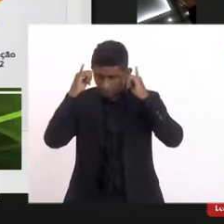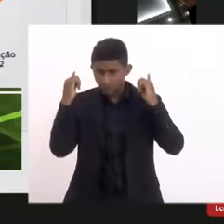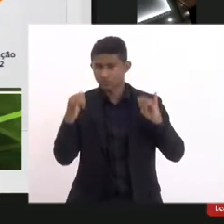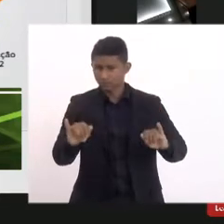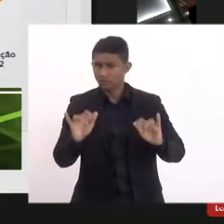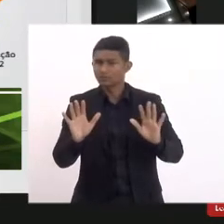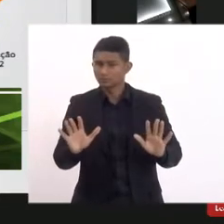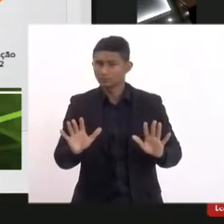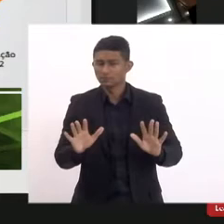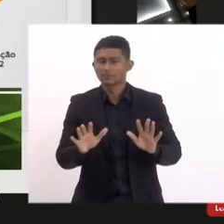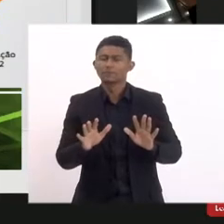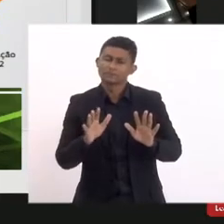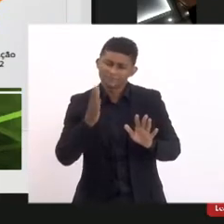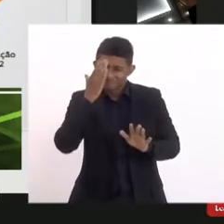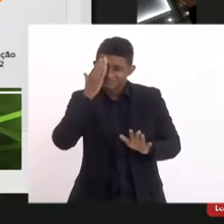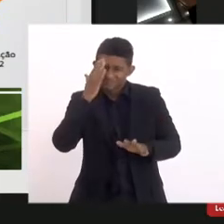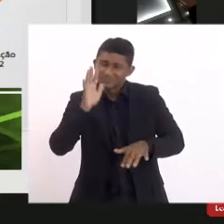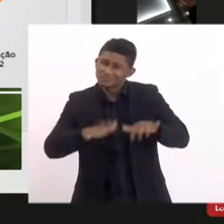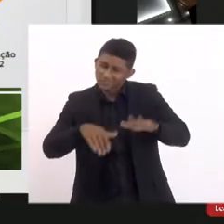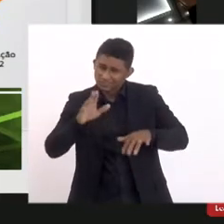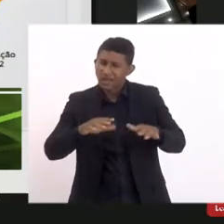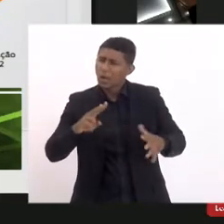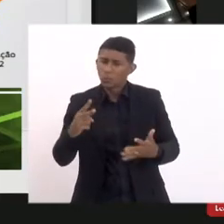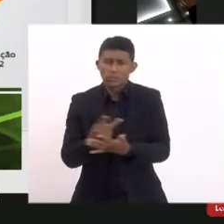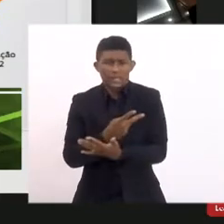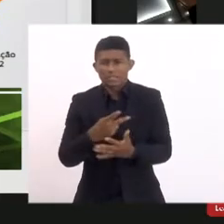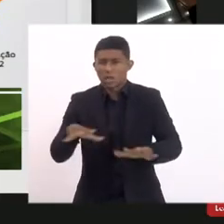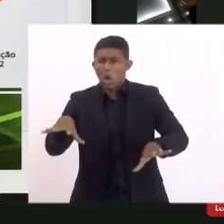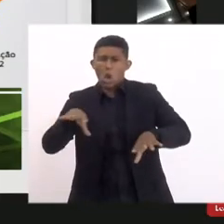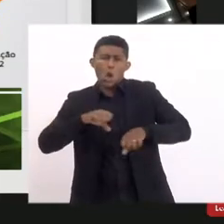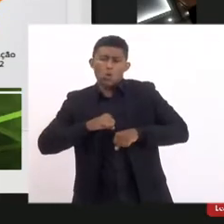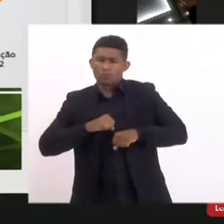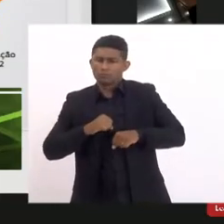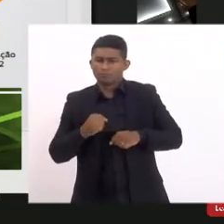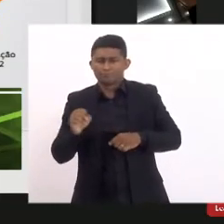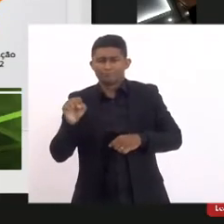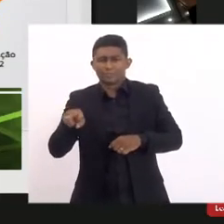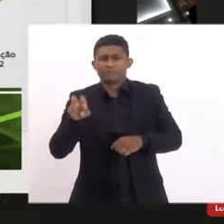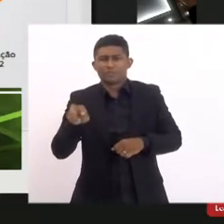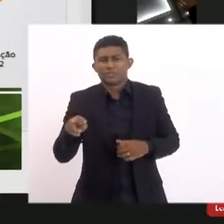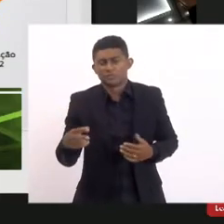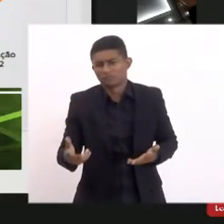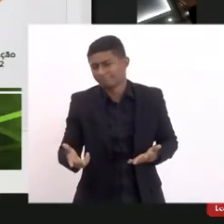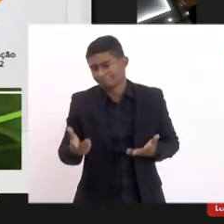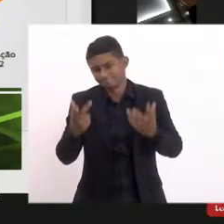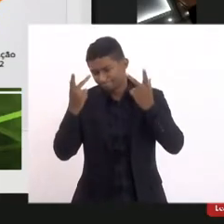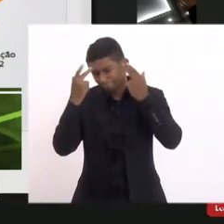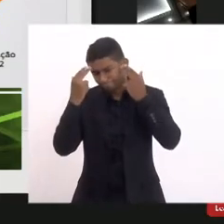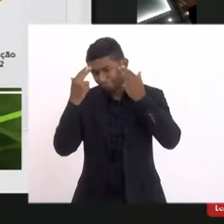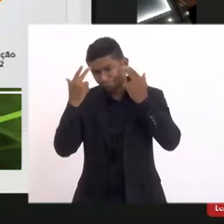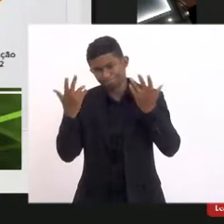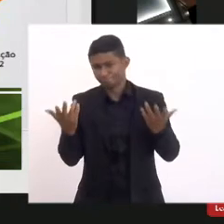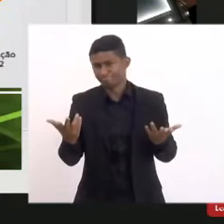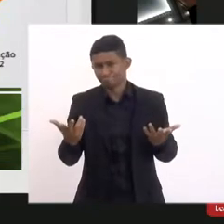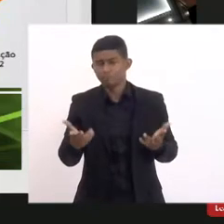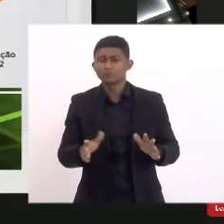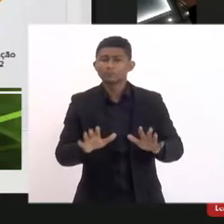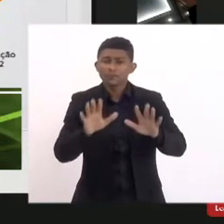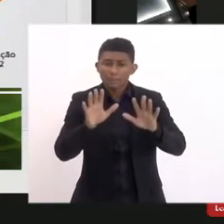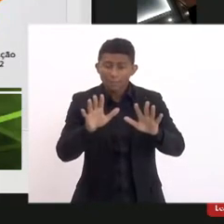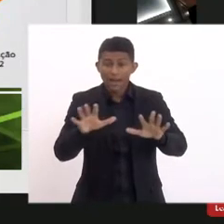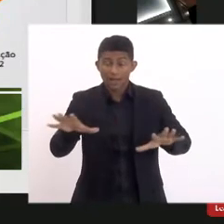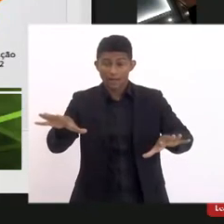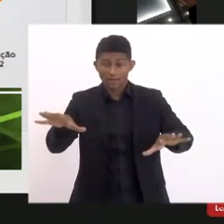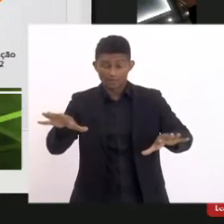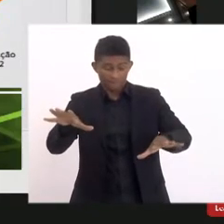evitar que as pessoas contraiam o vírus, né? Isso é quase que impossível, mas a gente viu que a vacinação foi